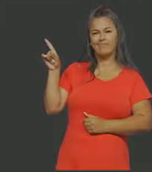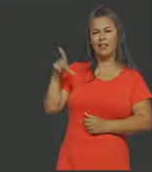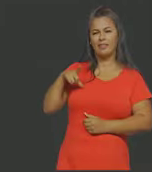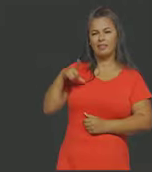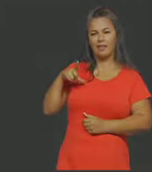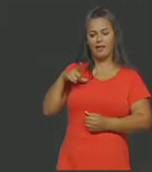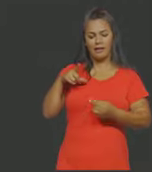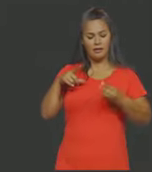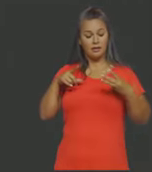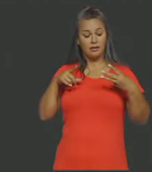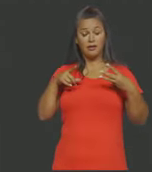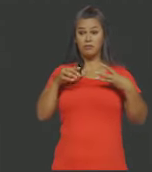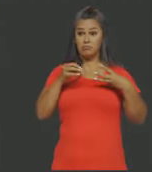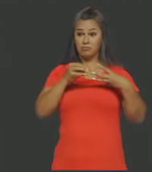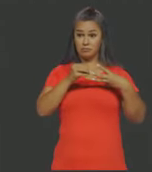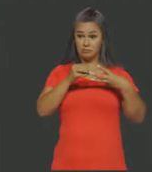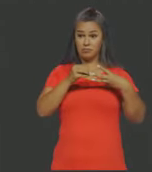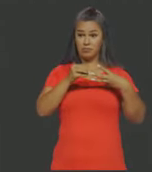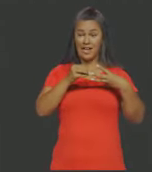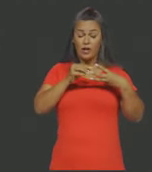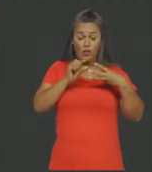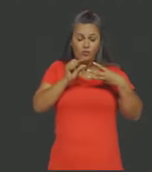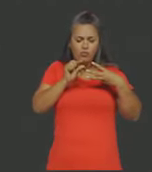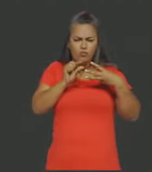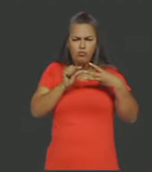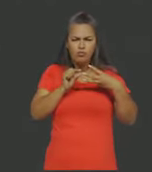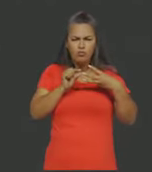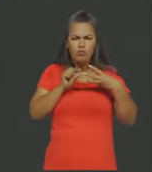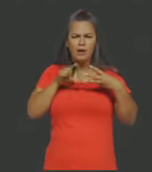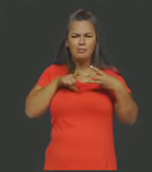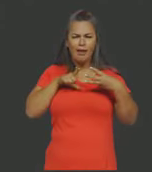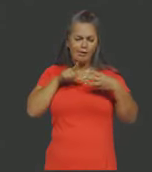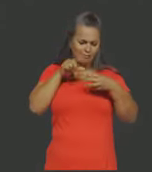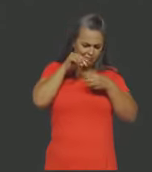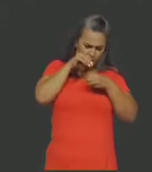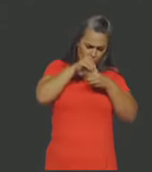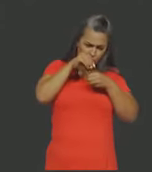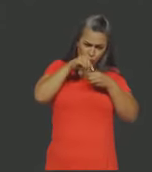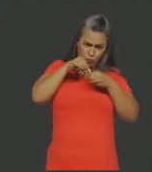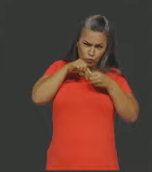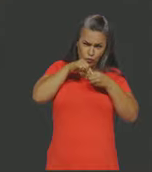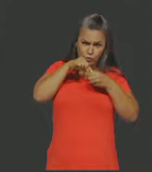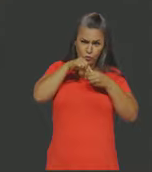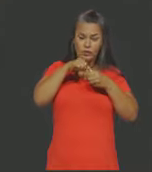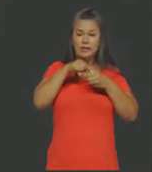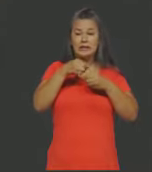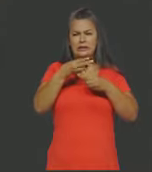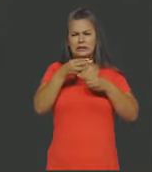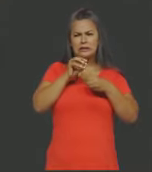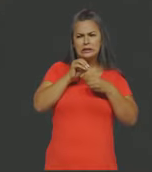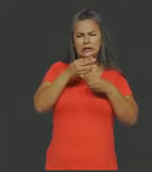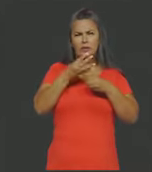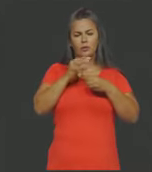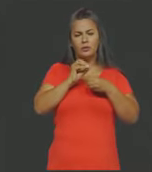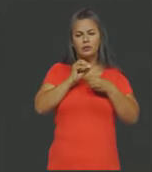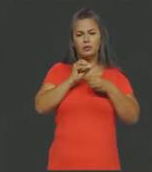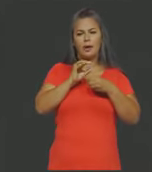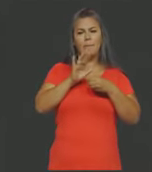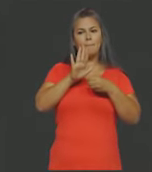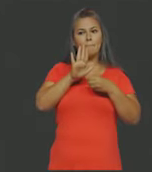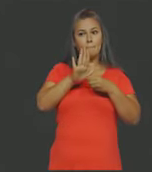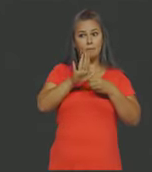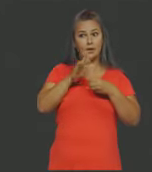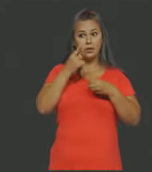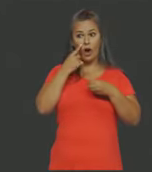milésima parte do milímetro. Nas células tem em torno de 30, 40 micrômetros, varia muito, mas o óvulo, gente, ele chega a